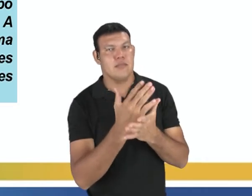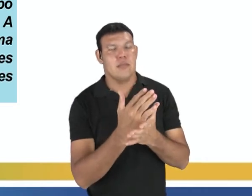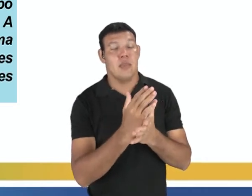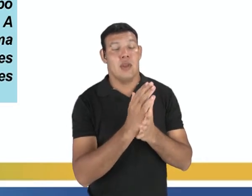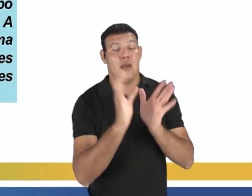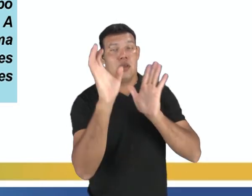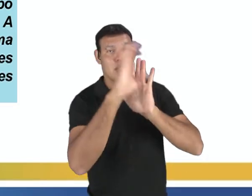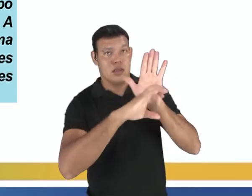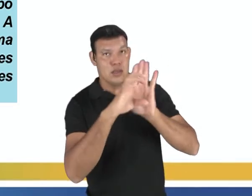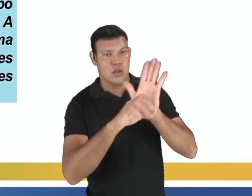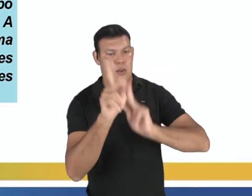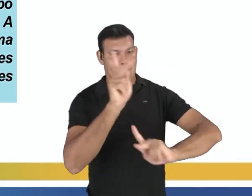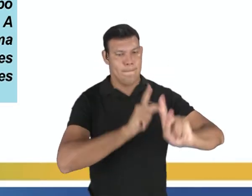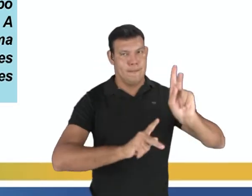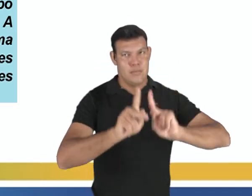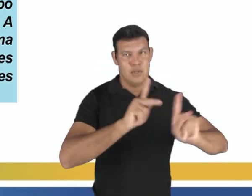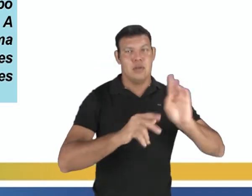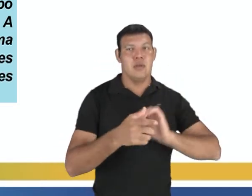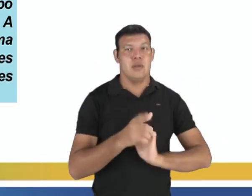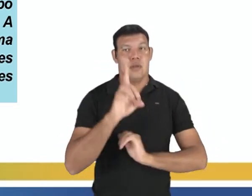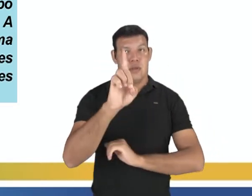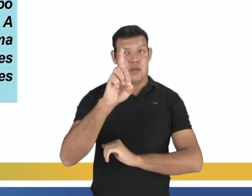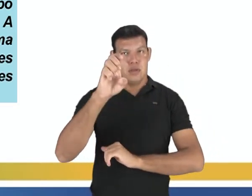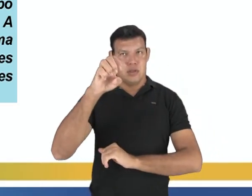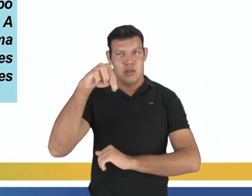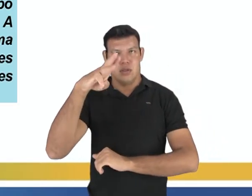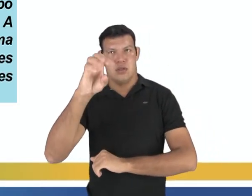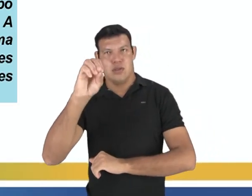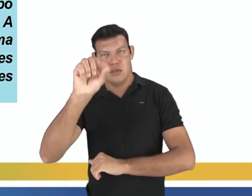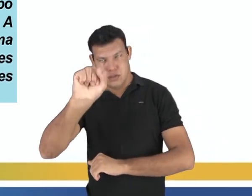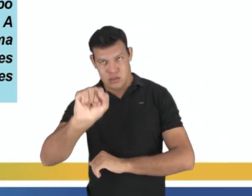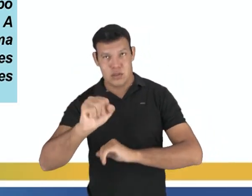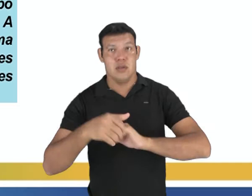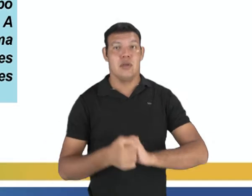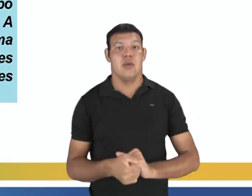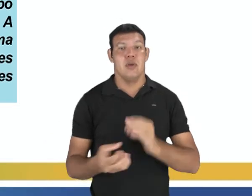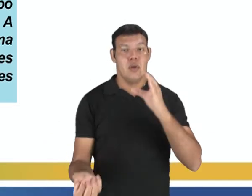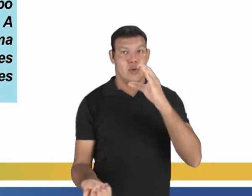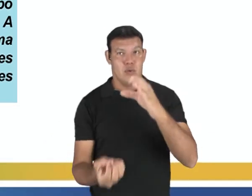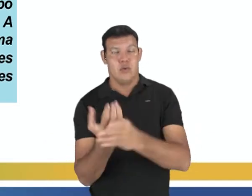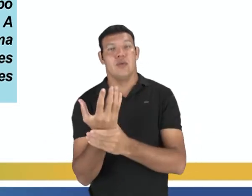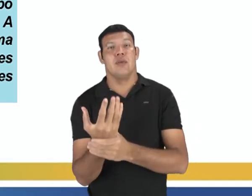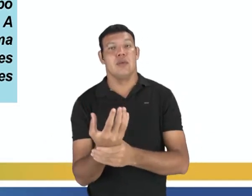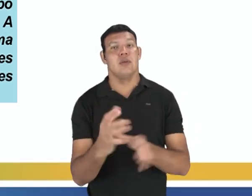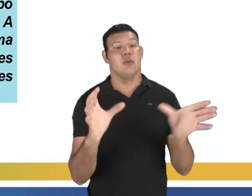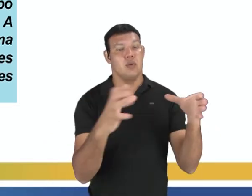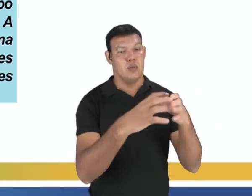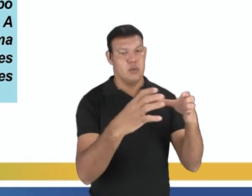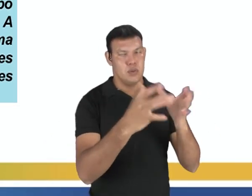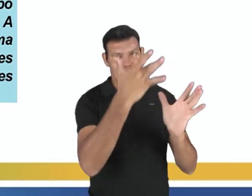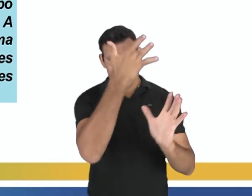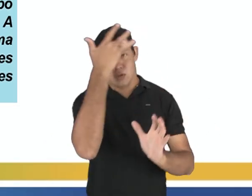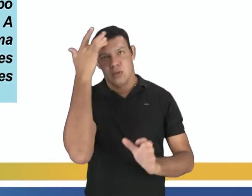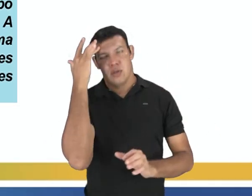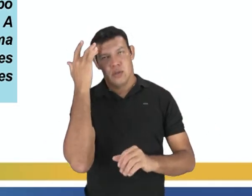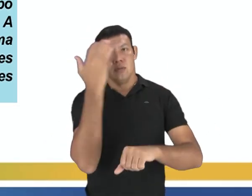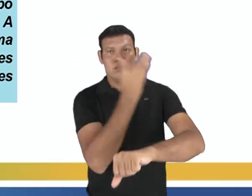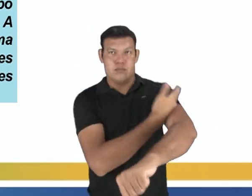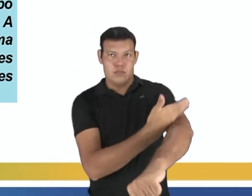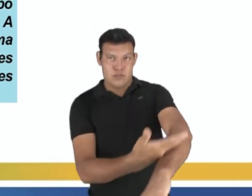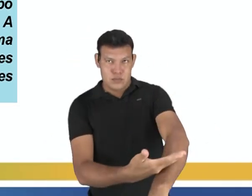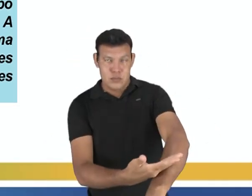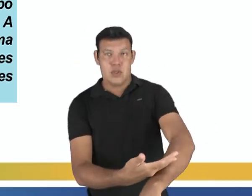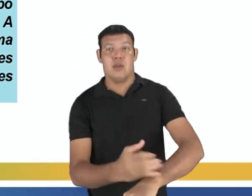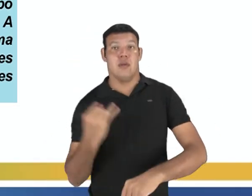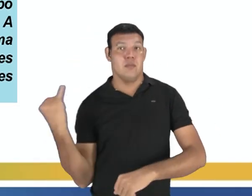define de fato pelo povo, demos, que a compõe. Uma coletividade de indivíduos submetidos aos mesmos